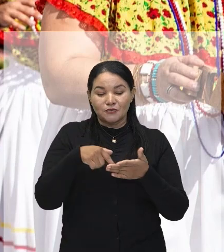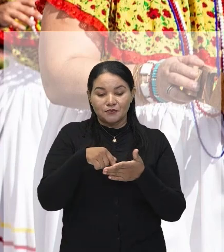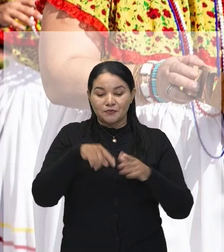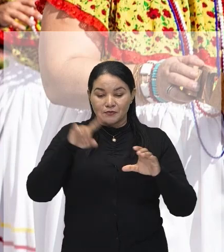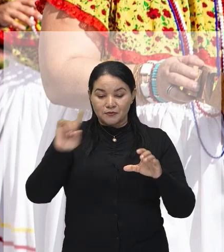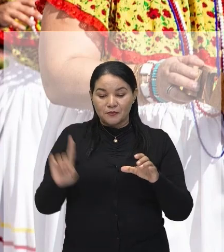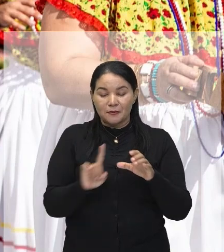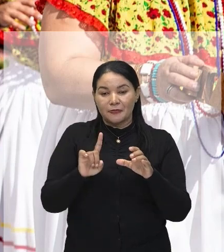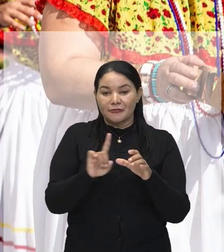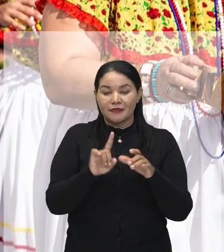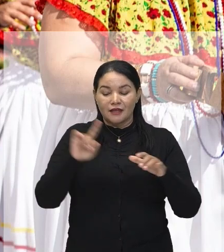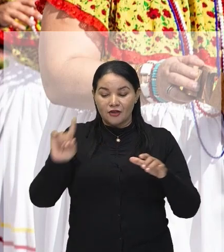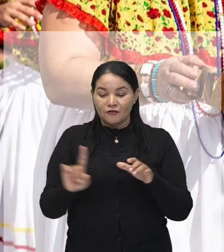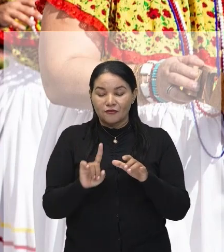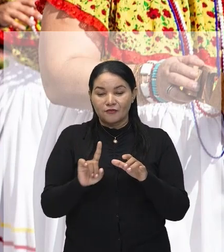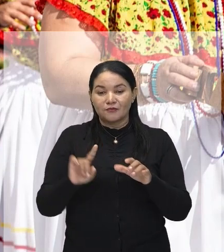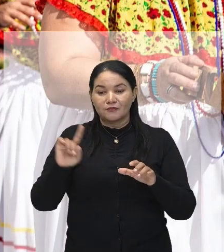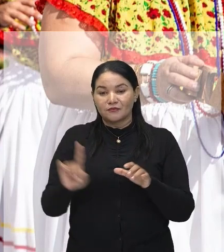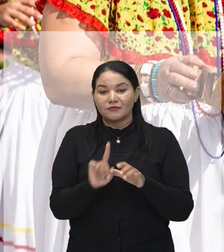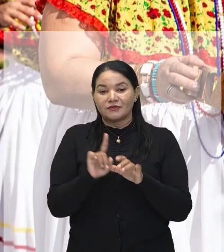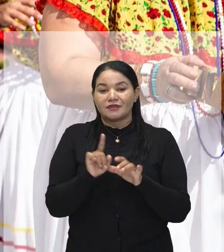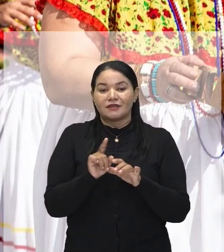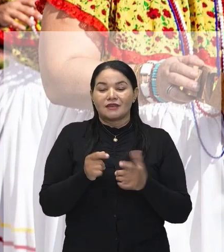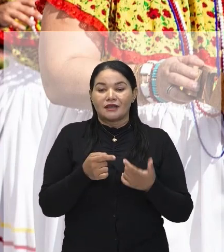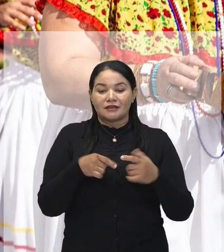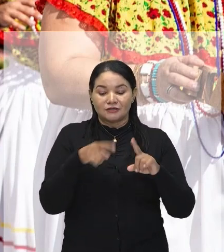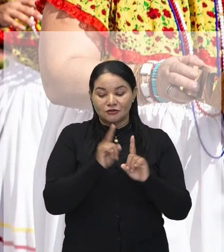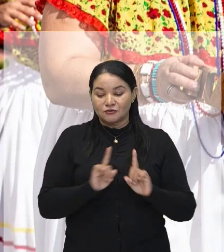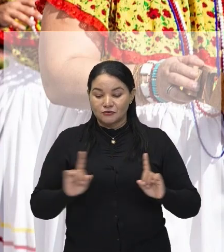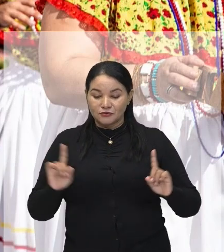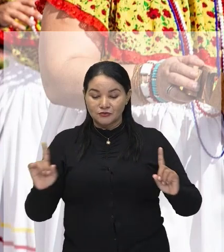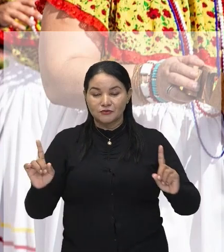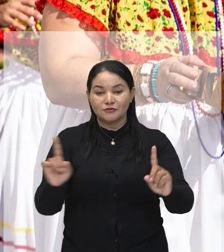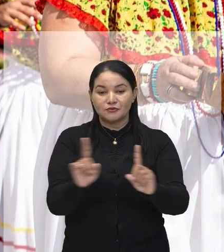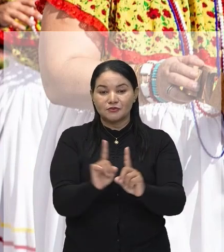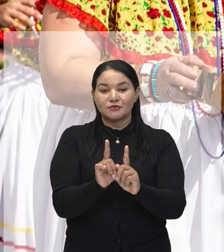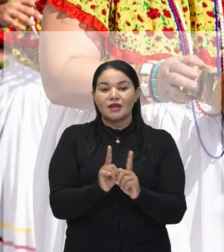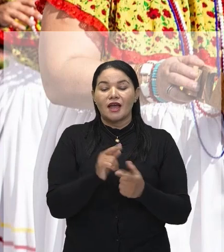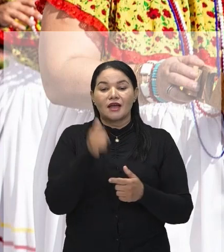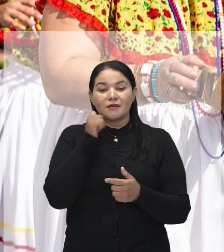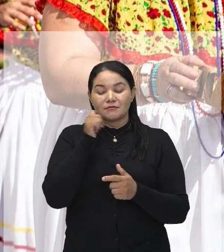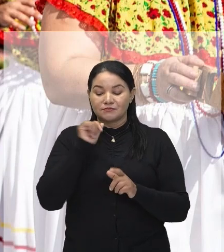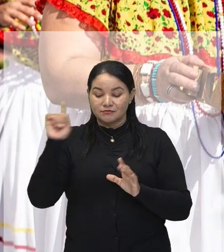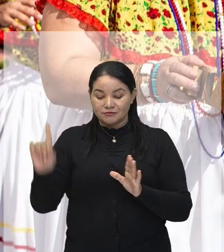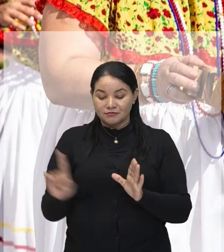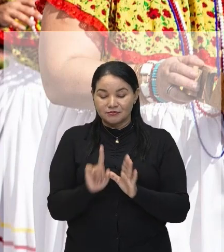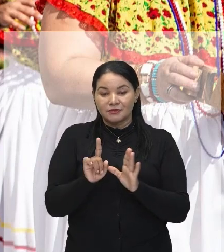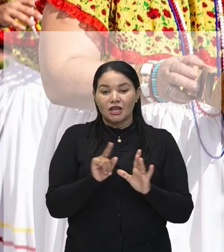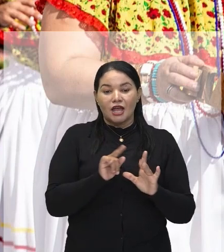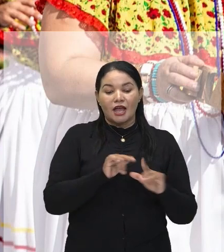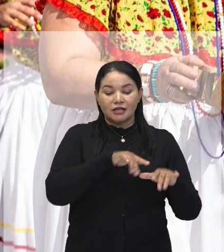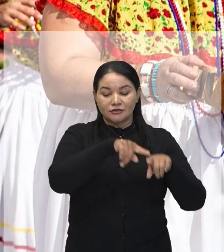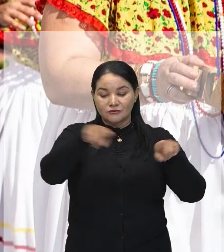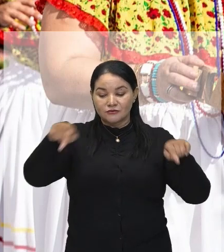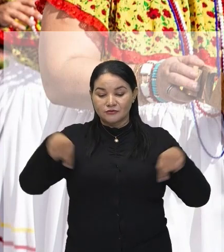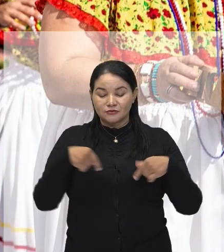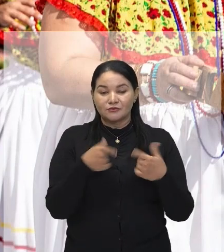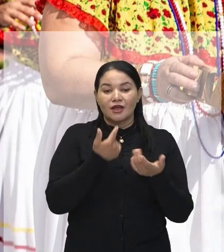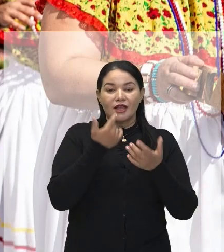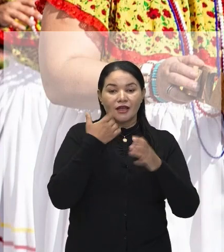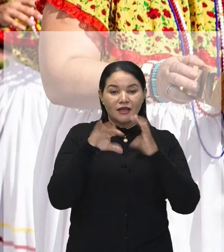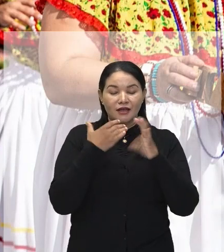do círculo, formado pelos outros dançarinos que cantam e batem palmas ao seu redor.